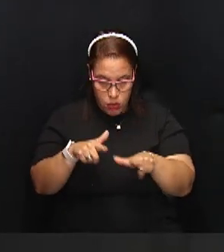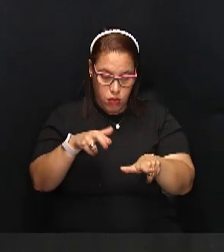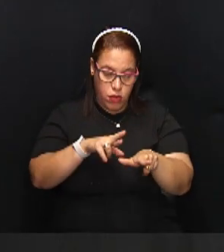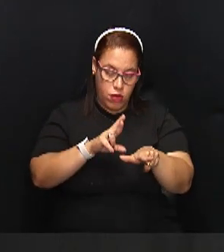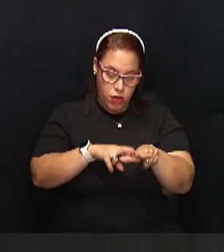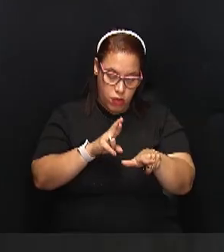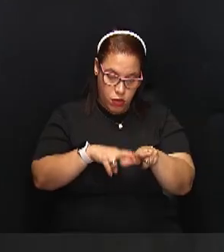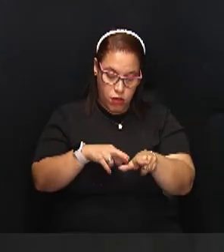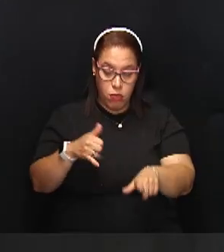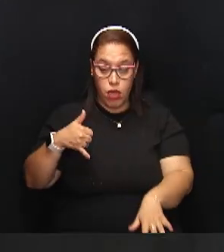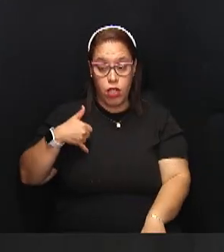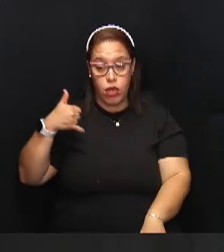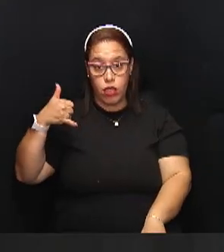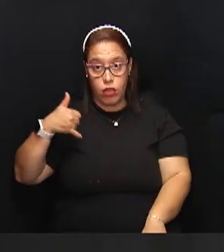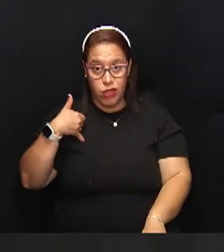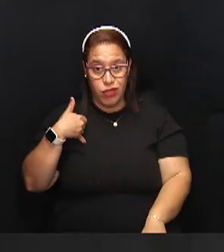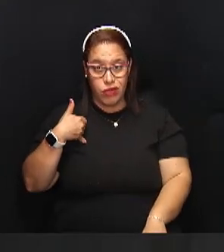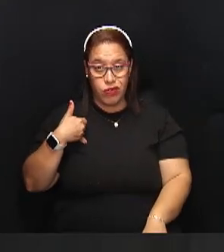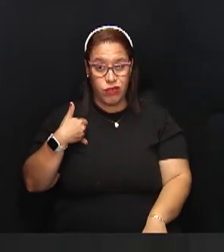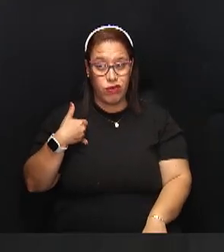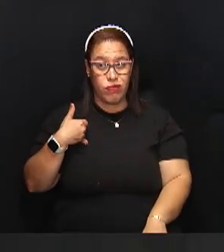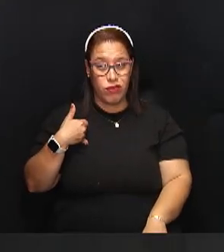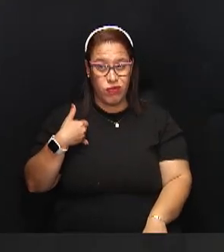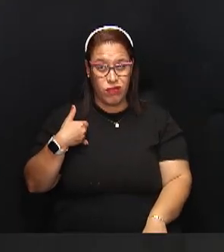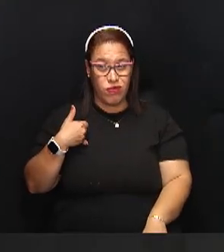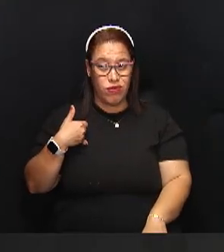de mais idade, já com um quadro